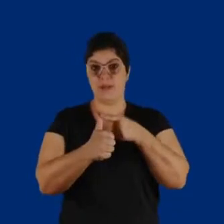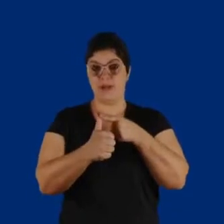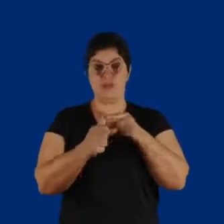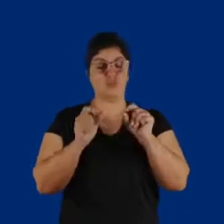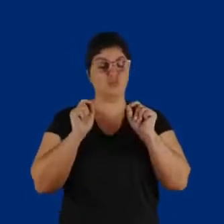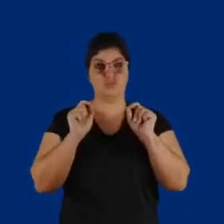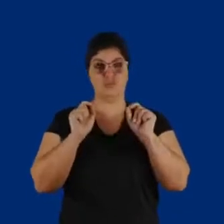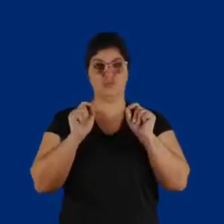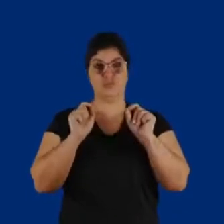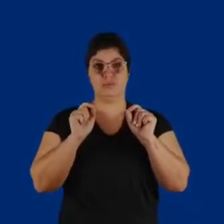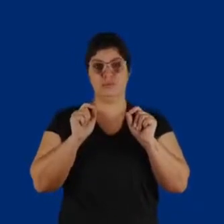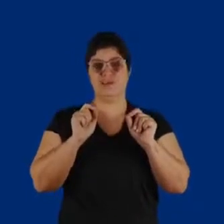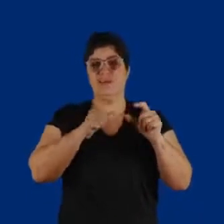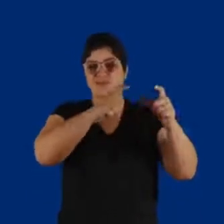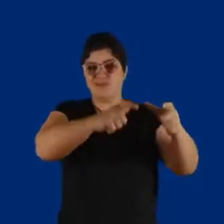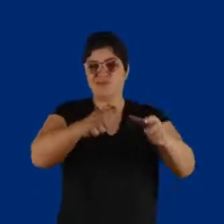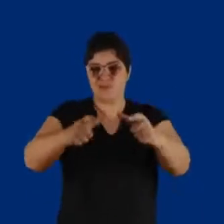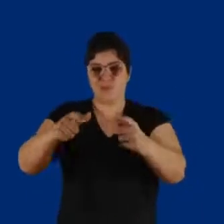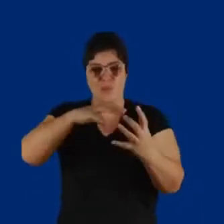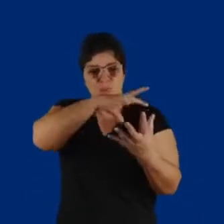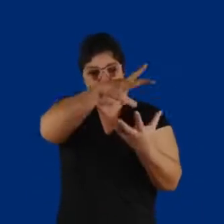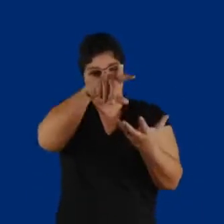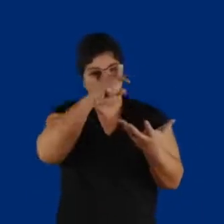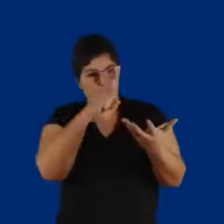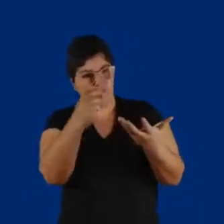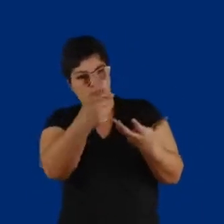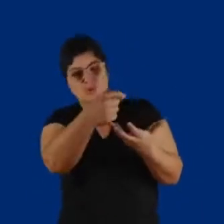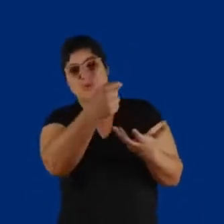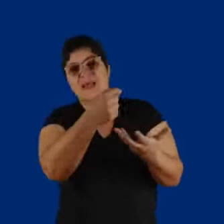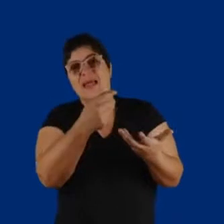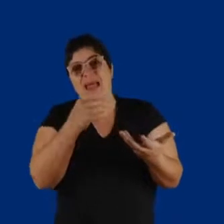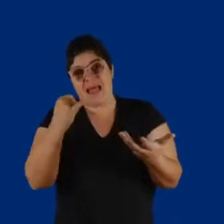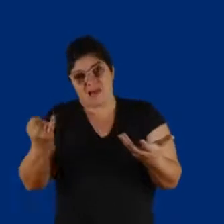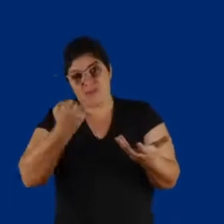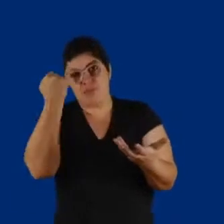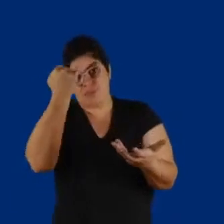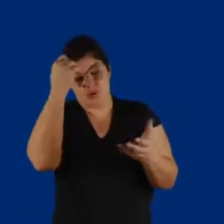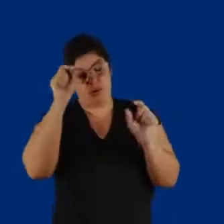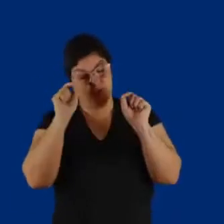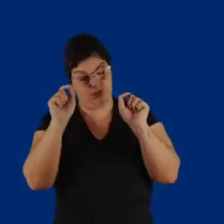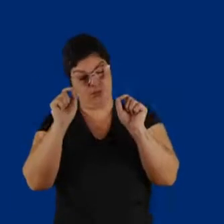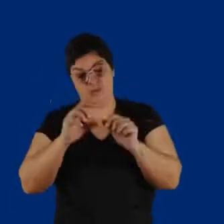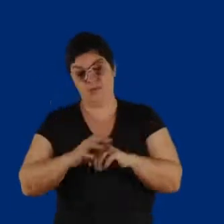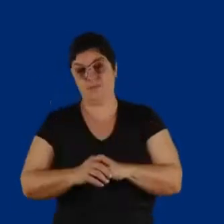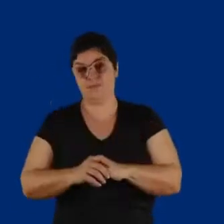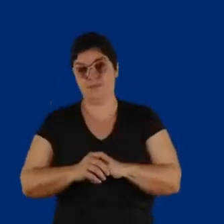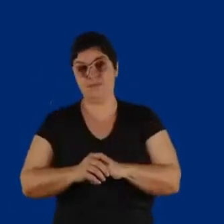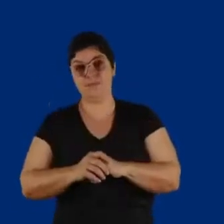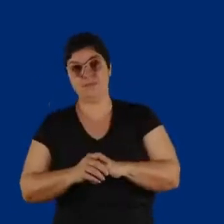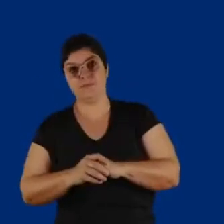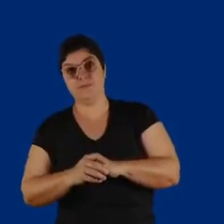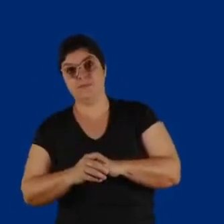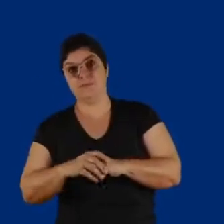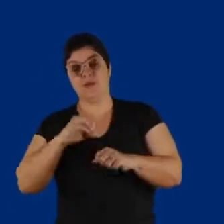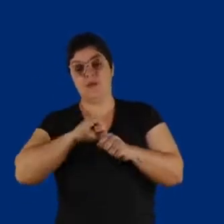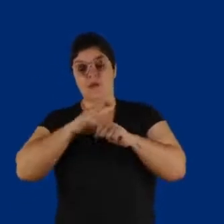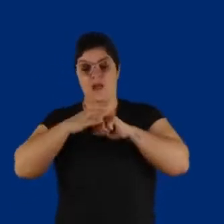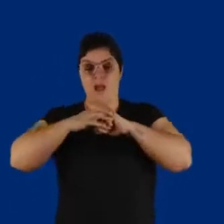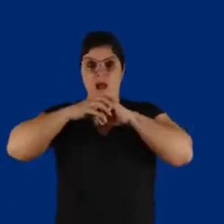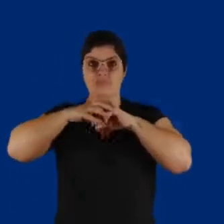em todo lugar do mundo, isso se tornou muito importante. É importante que nós vimos que a